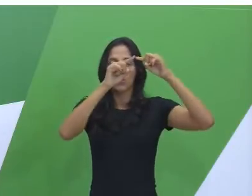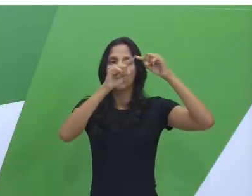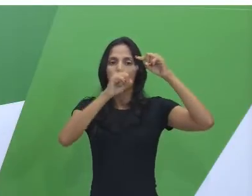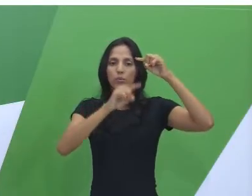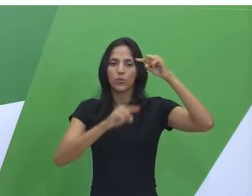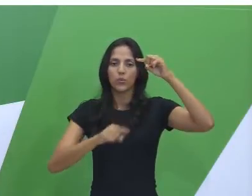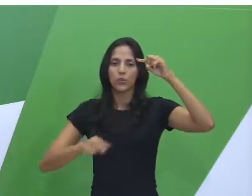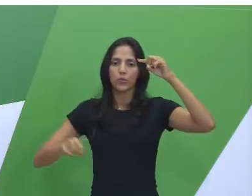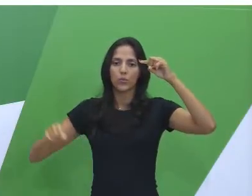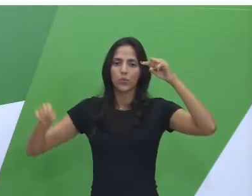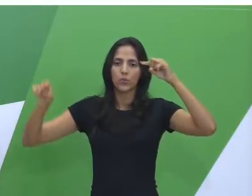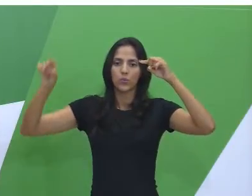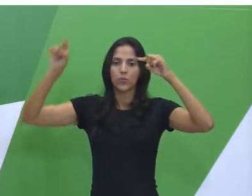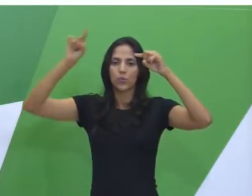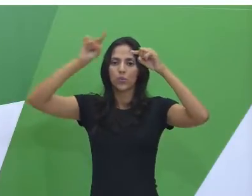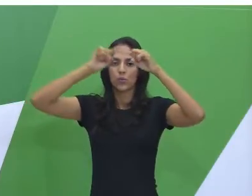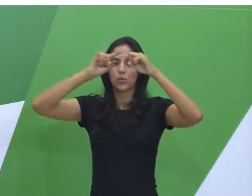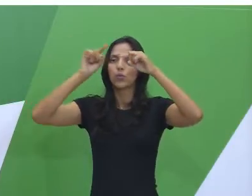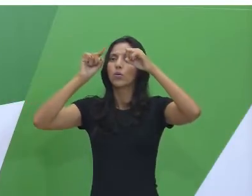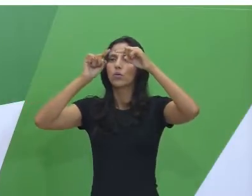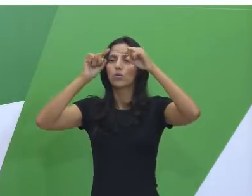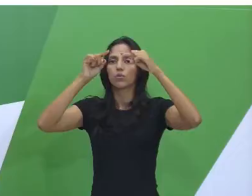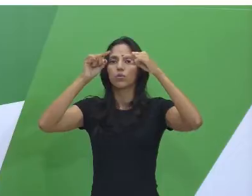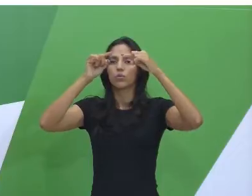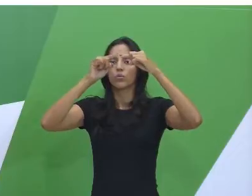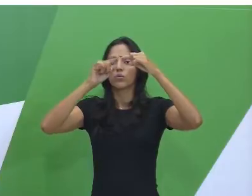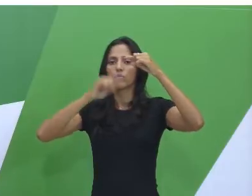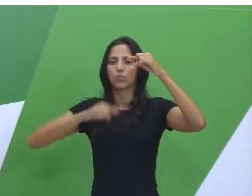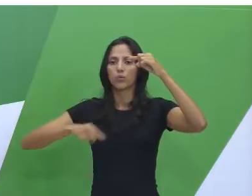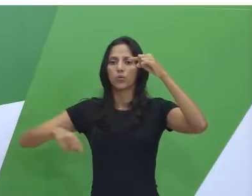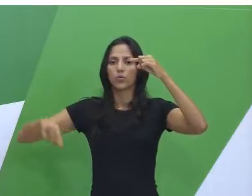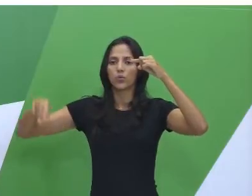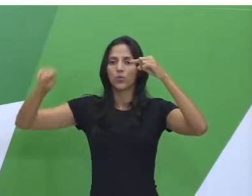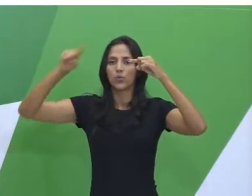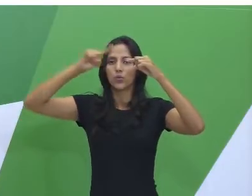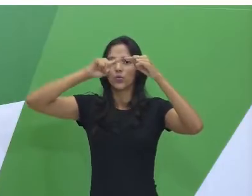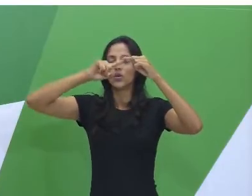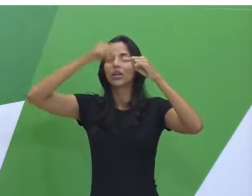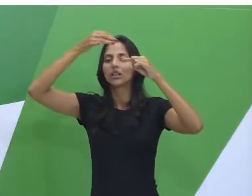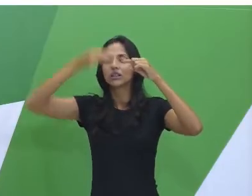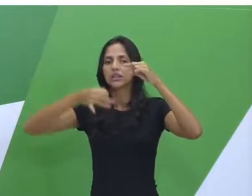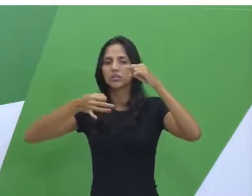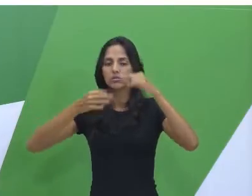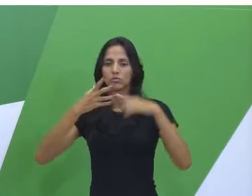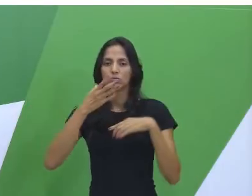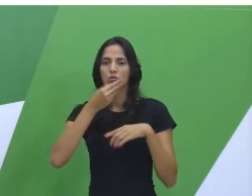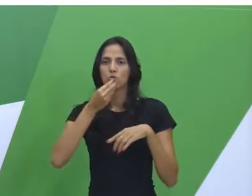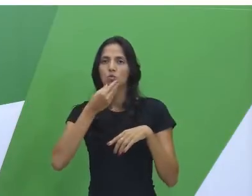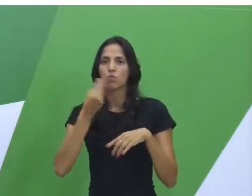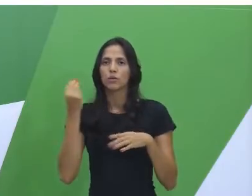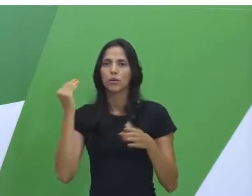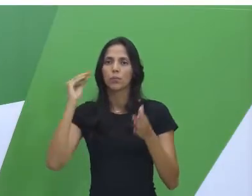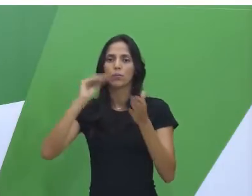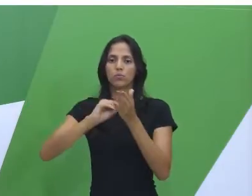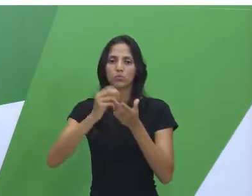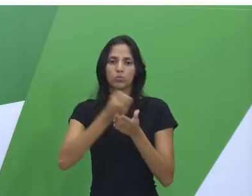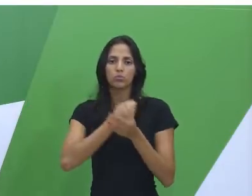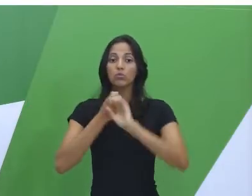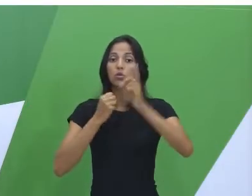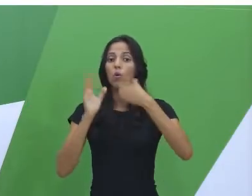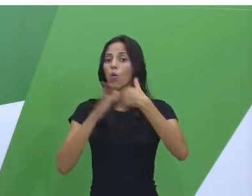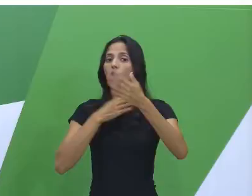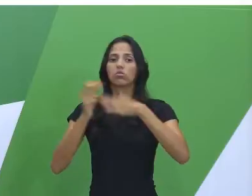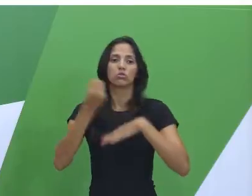nós usamos o quê? Medida. O homem tem que dar sentido, né? Eu não posso botar simplesmente um número, eu tenho que dar sentido. Então nós